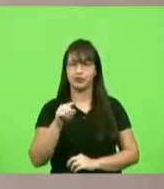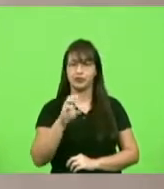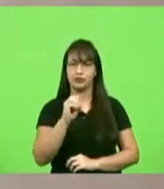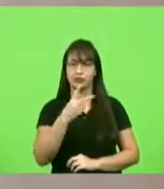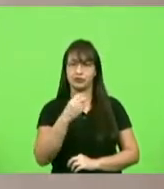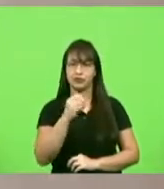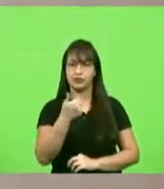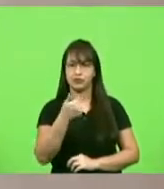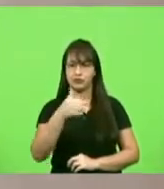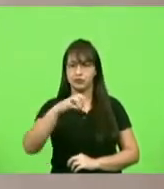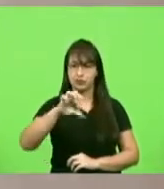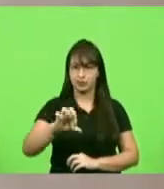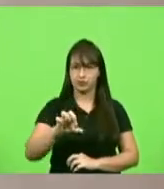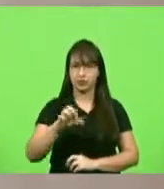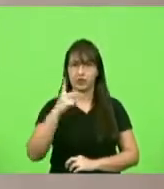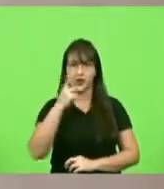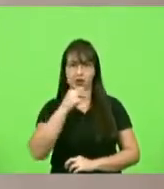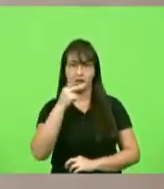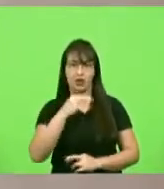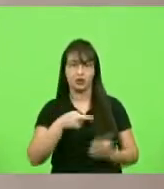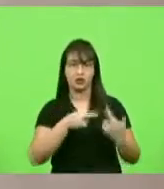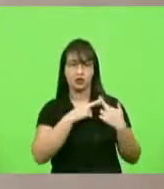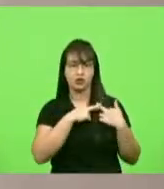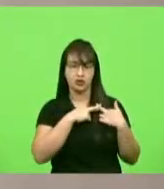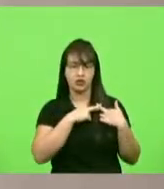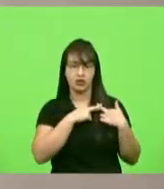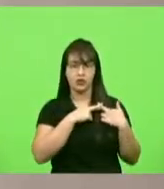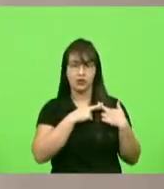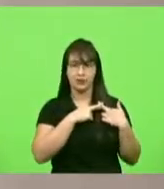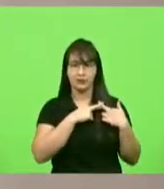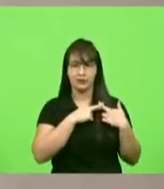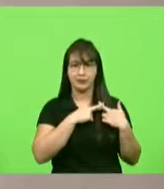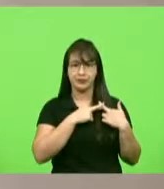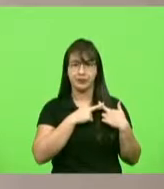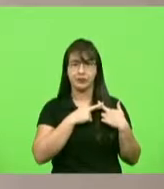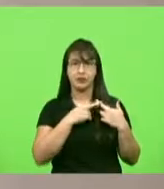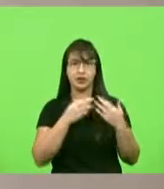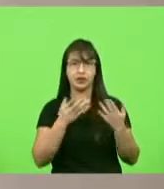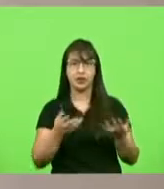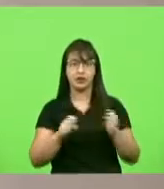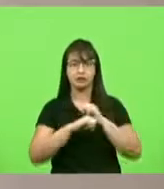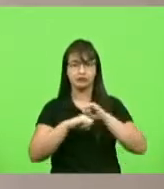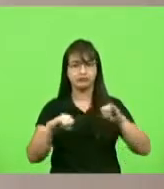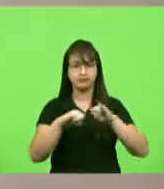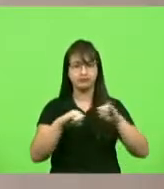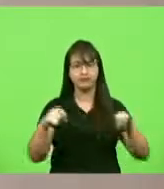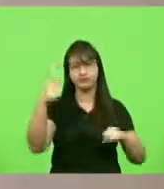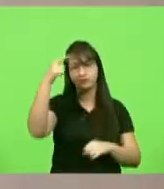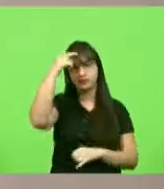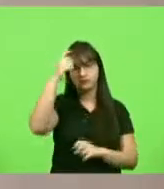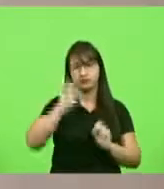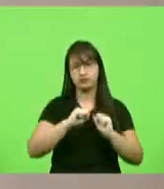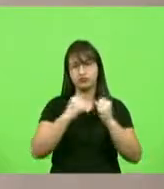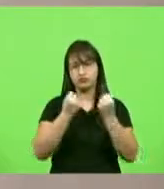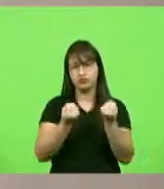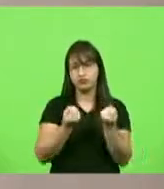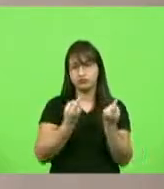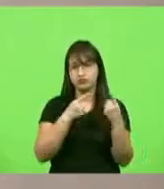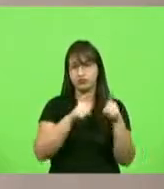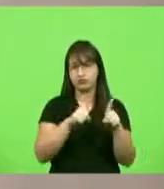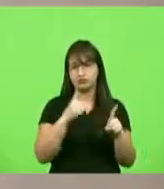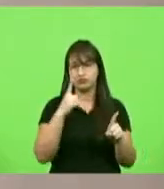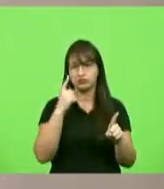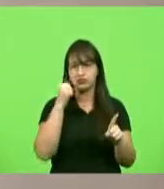521.0/2019, autor deputado Kennedy Nunes, dispõe sobre a exibição de campanha de conscientização e enfrentamento à violência contra a mulher nos